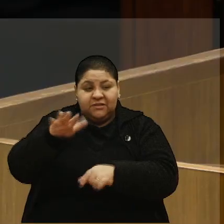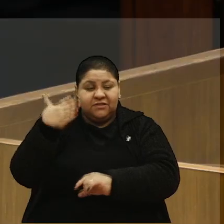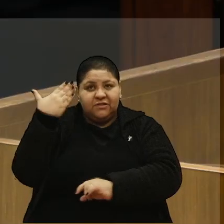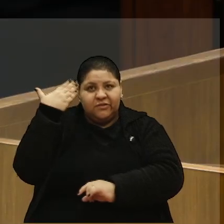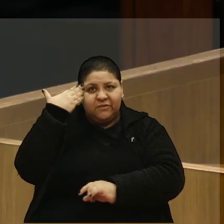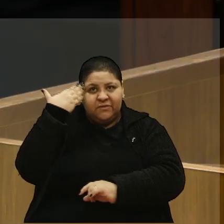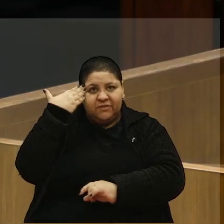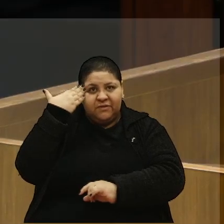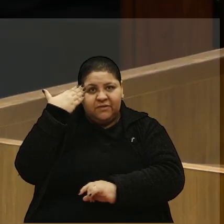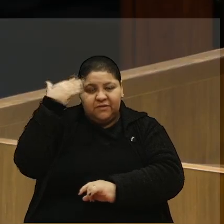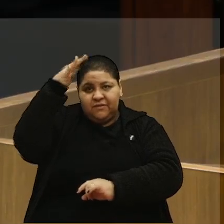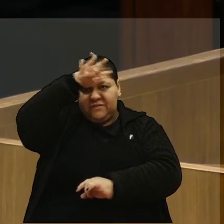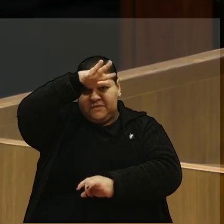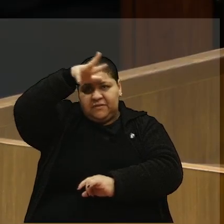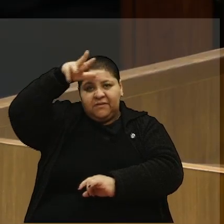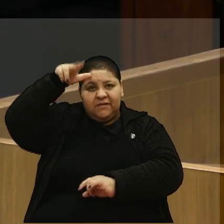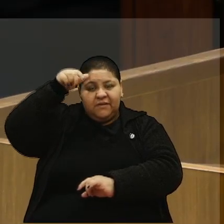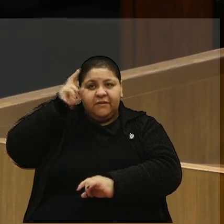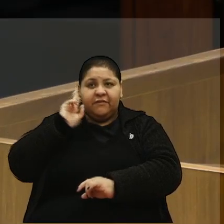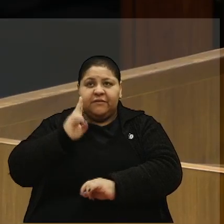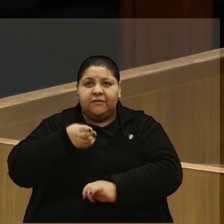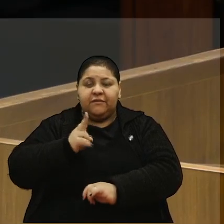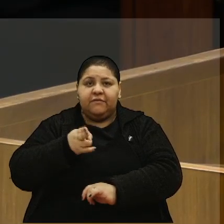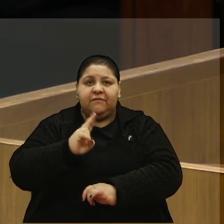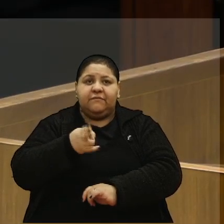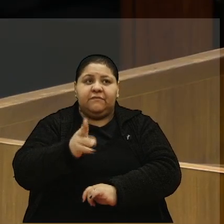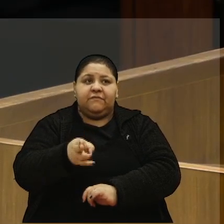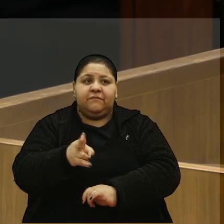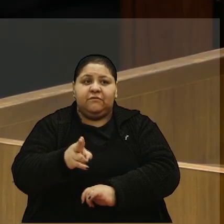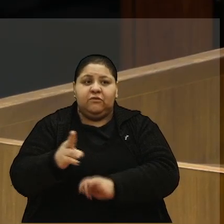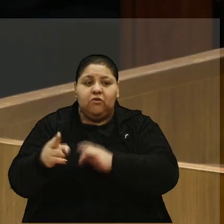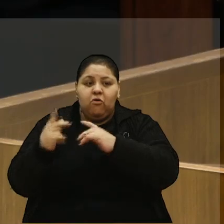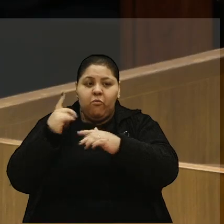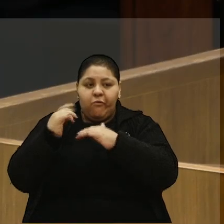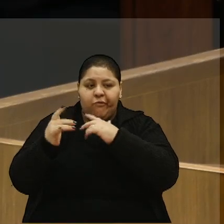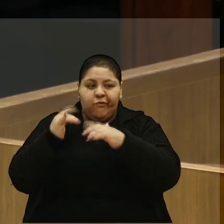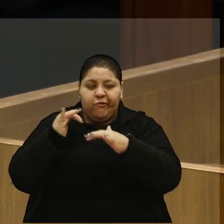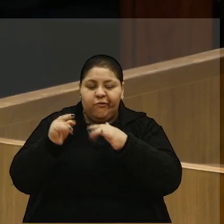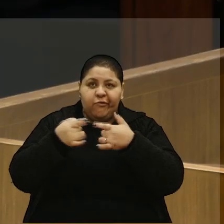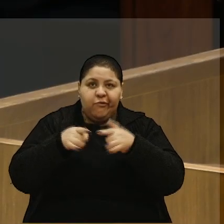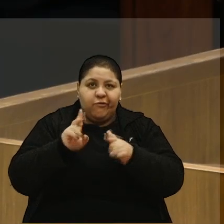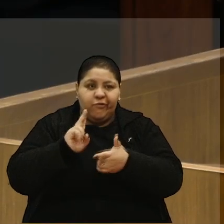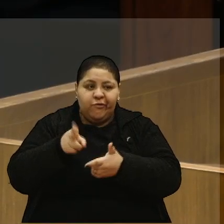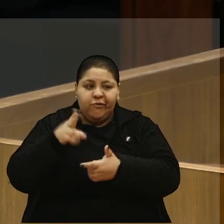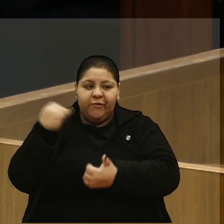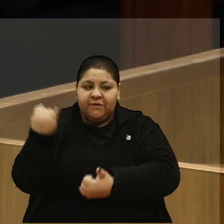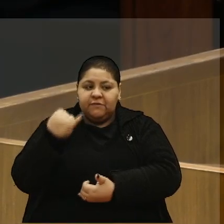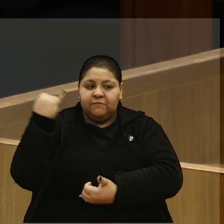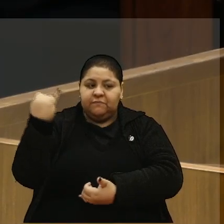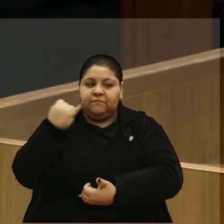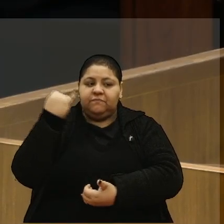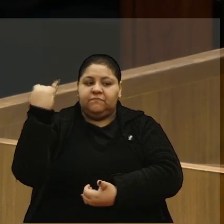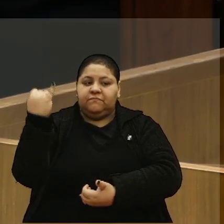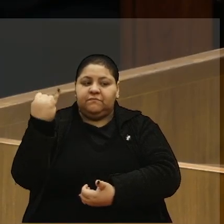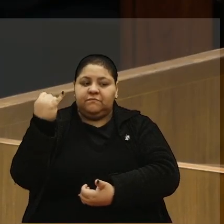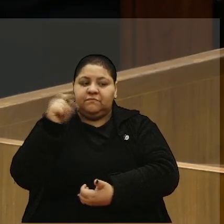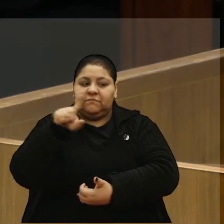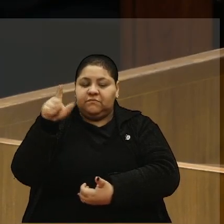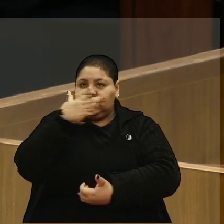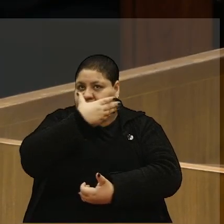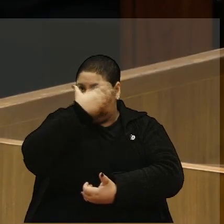o município segue o movimento, mas sempre é importante não